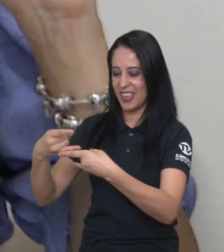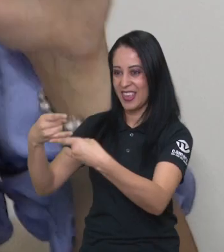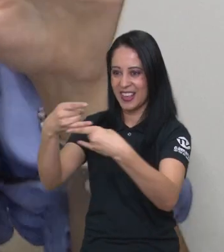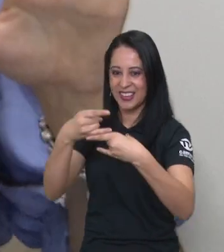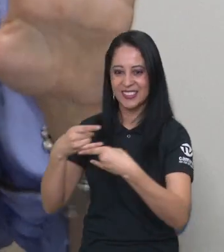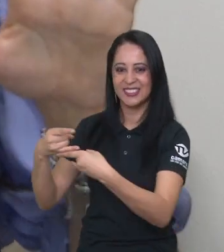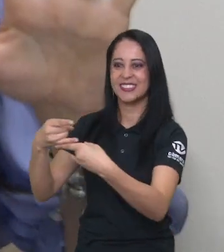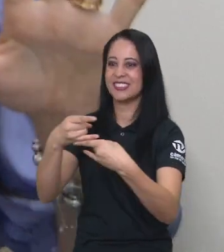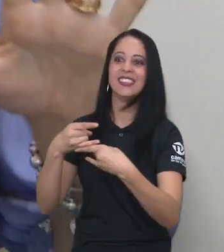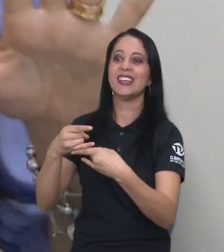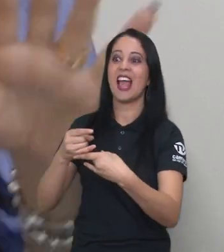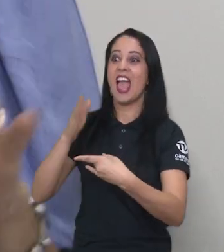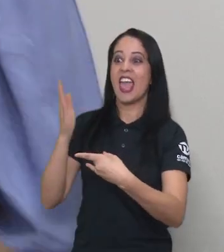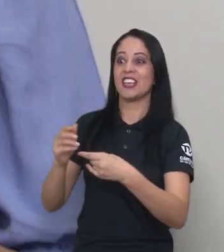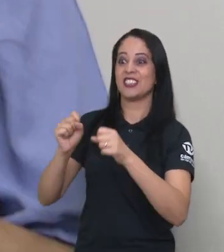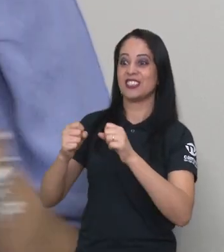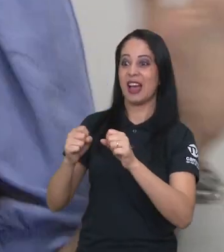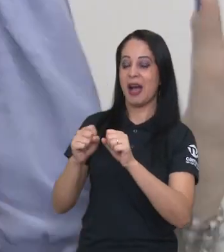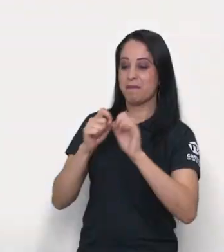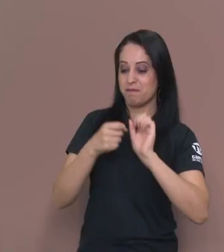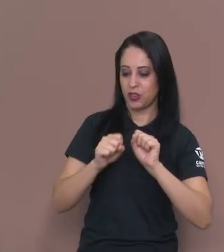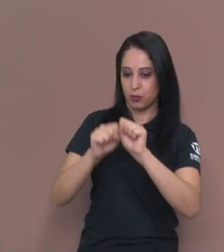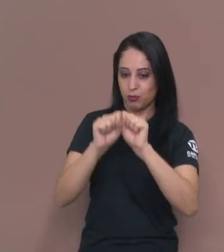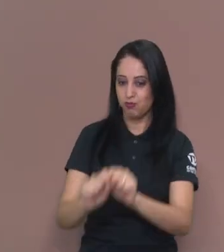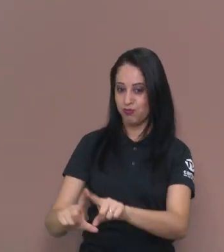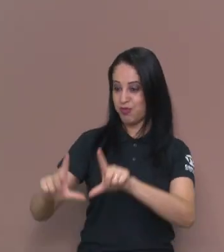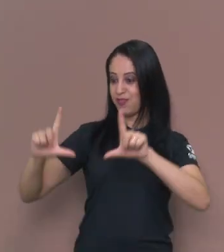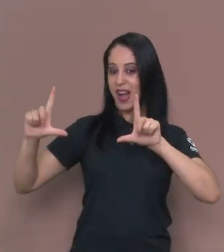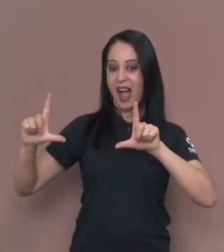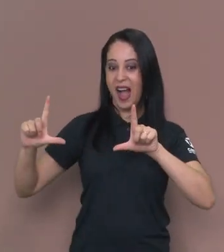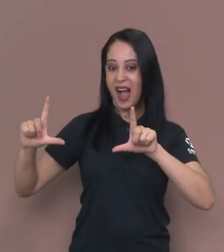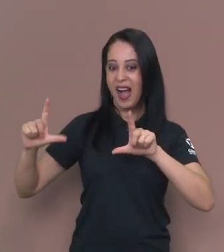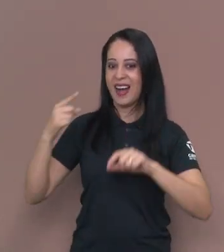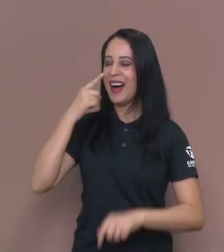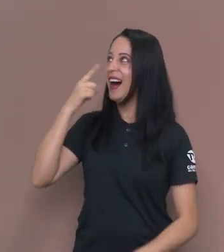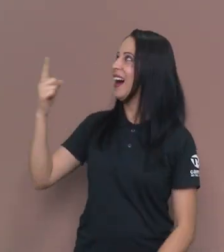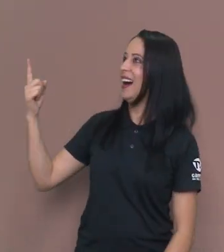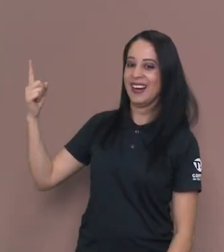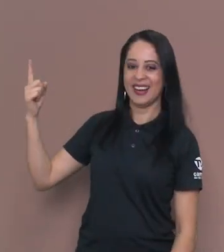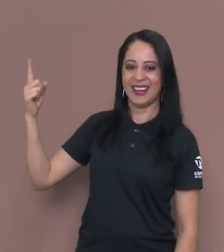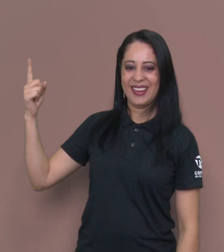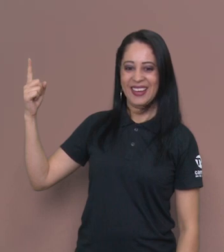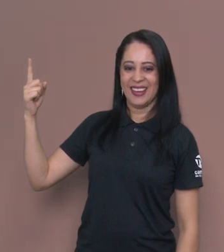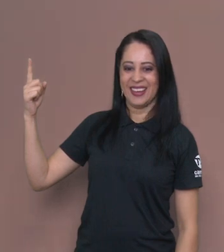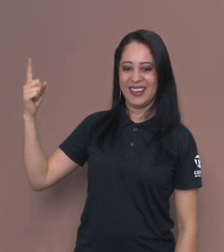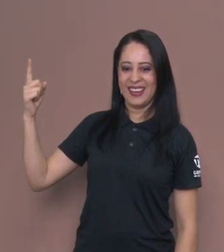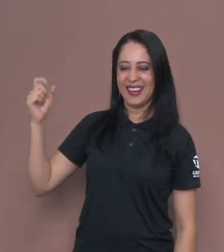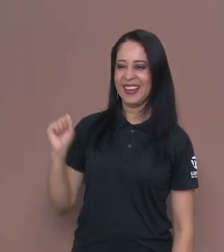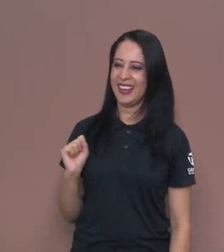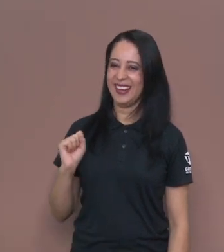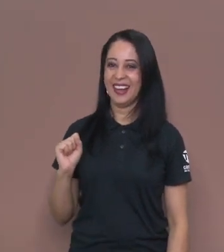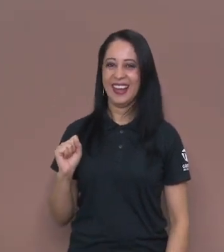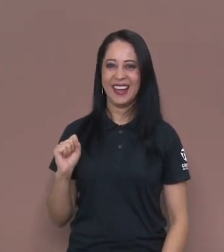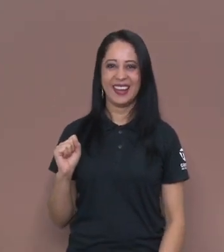tela já direto no exame com o resultado. Então todo mundo viu junto. Tá grávida.